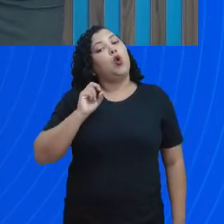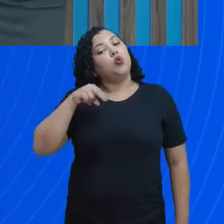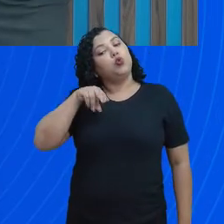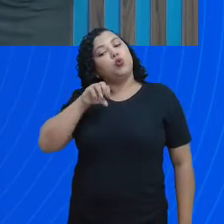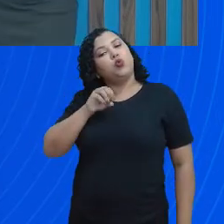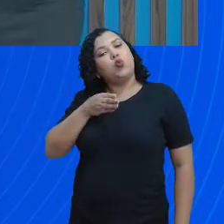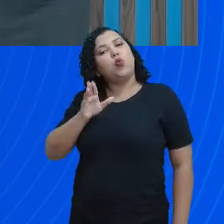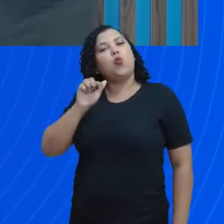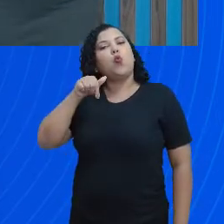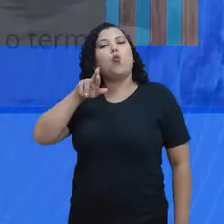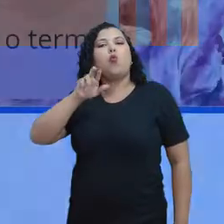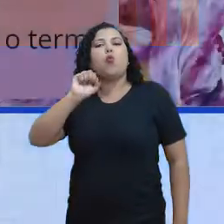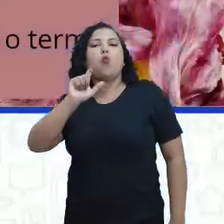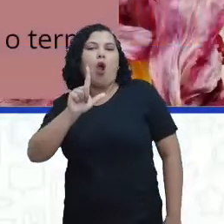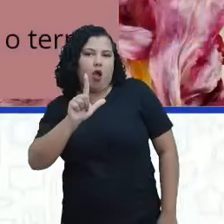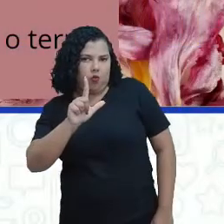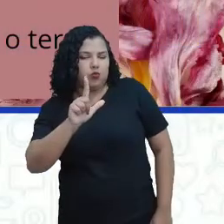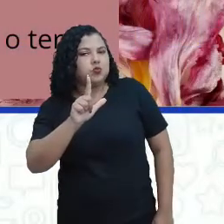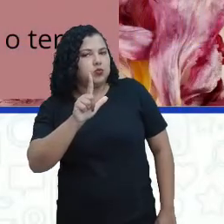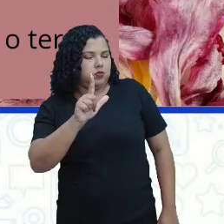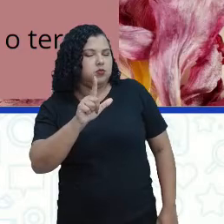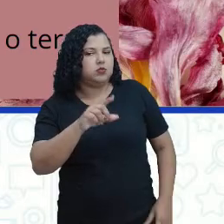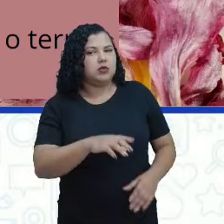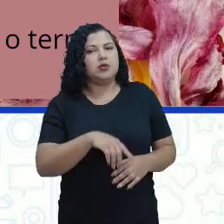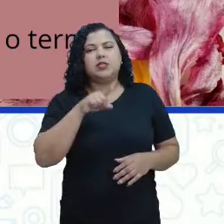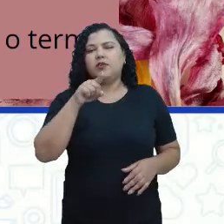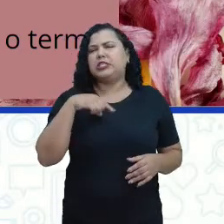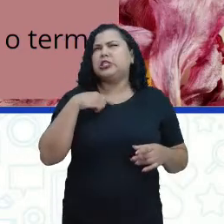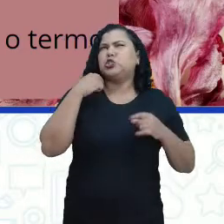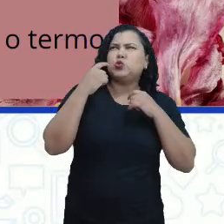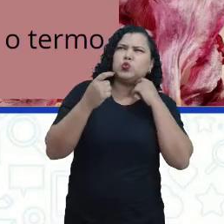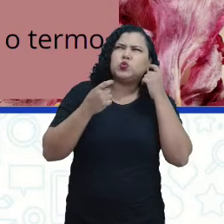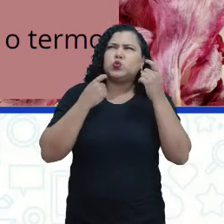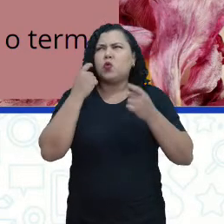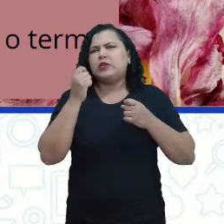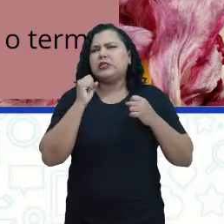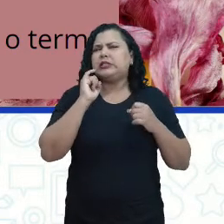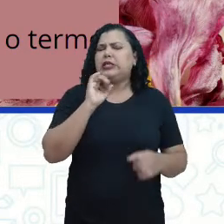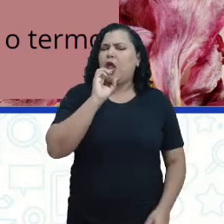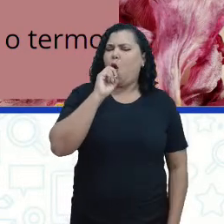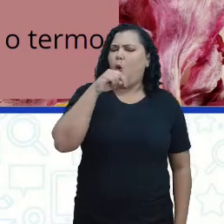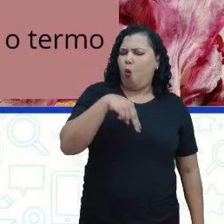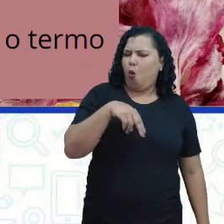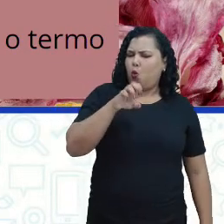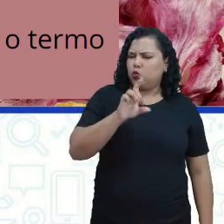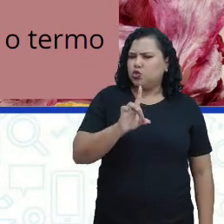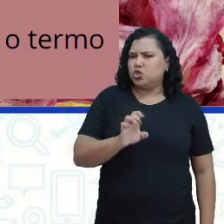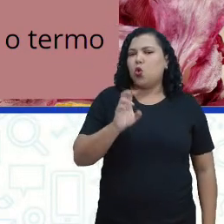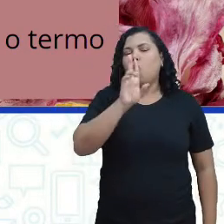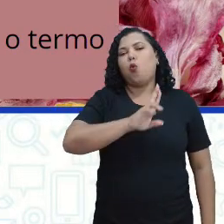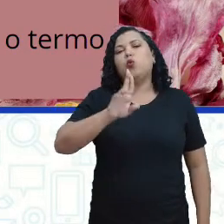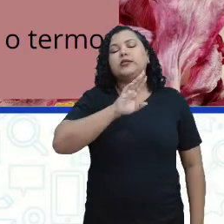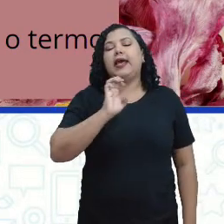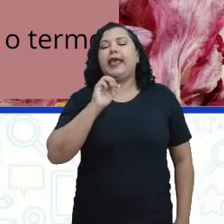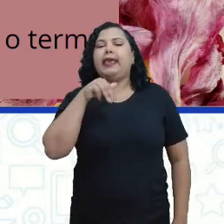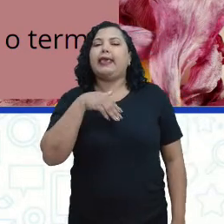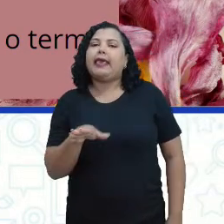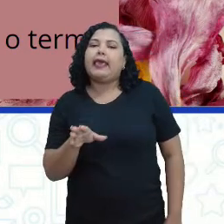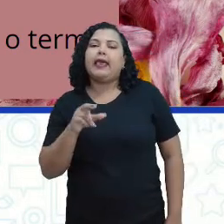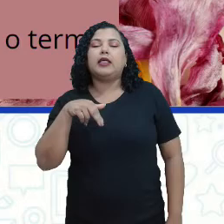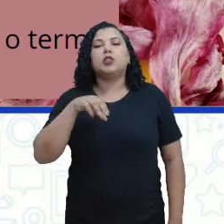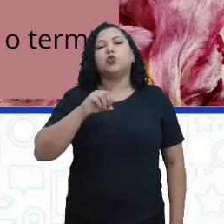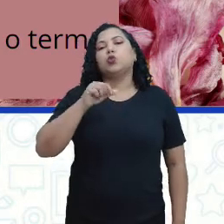5 estrelas. Então, em que ficamos? Então, se vocês estão na dúvida se caberia um onde, usa o em que, o no